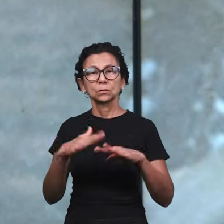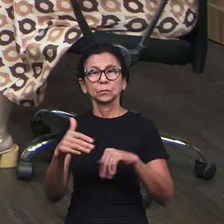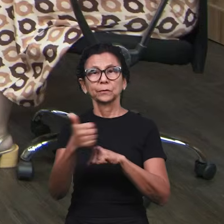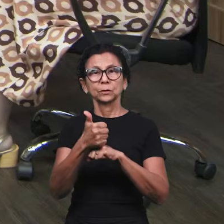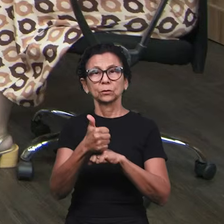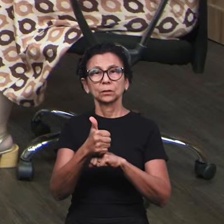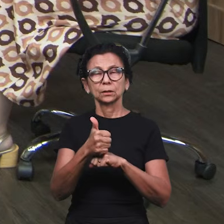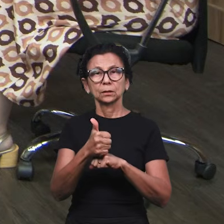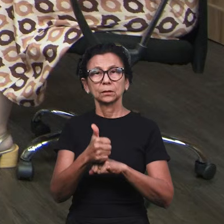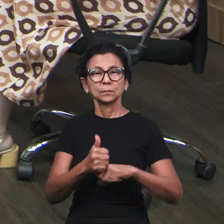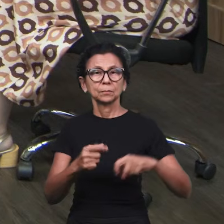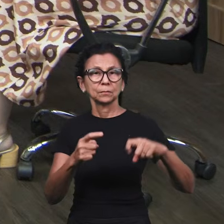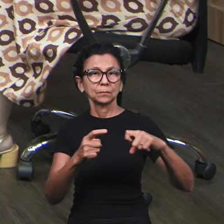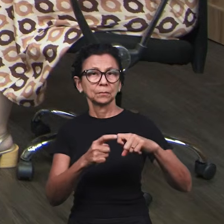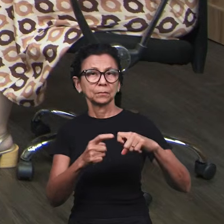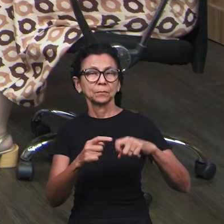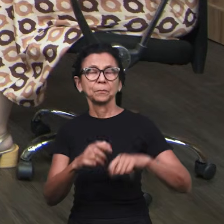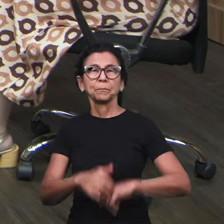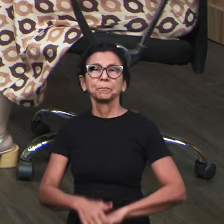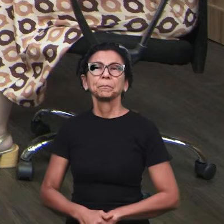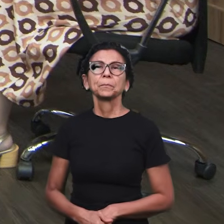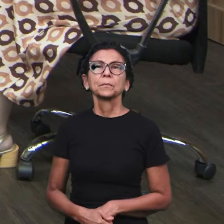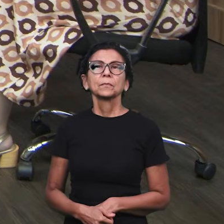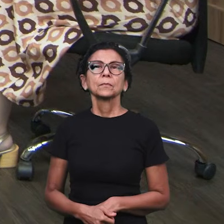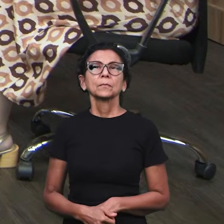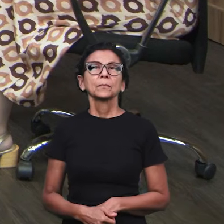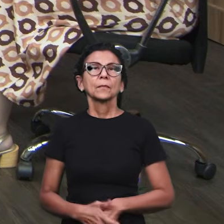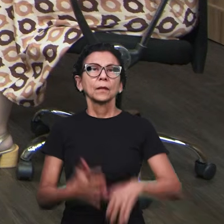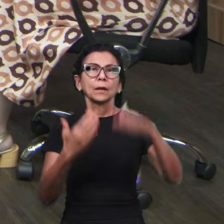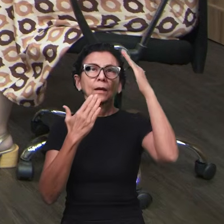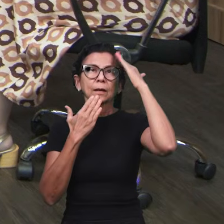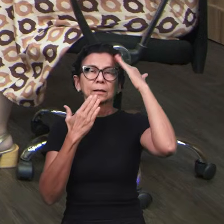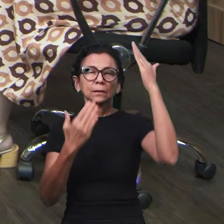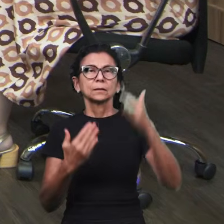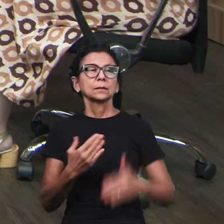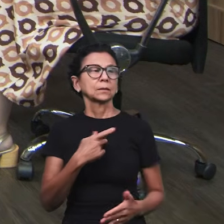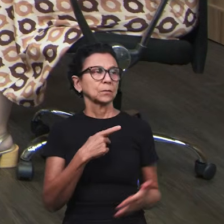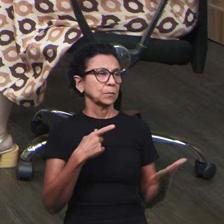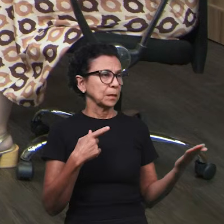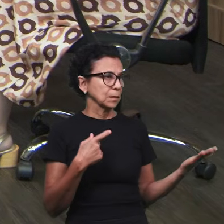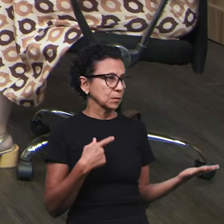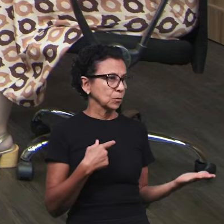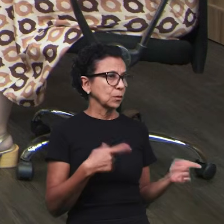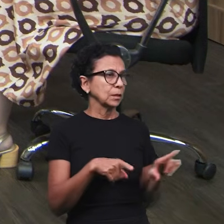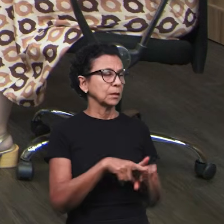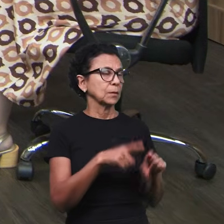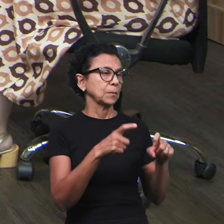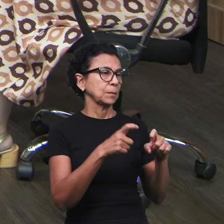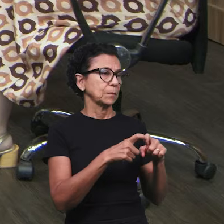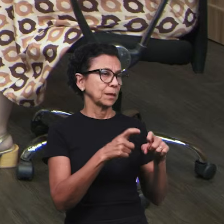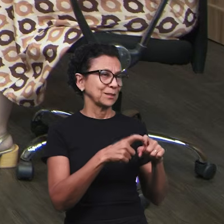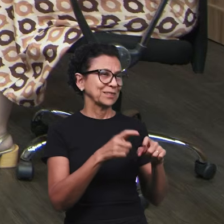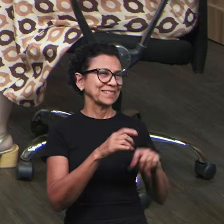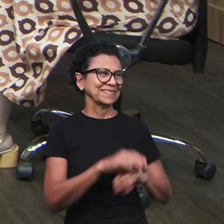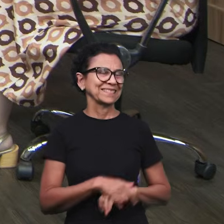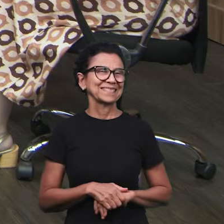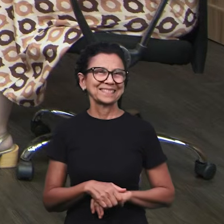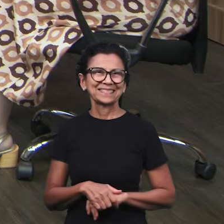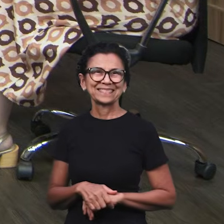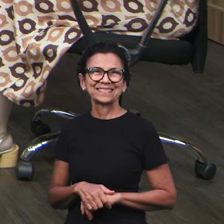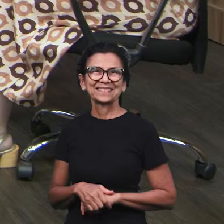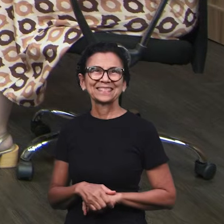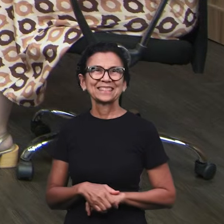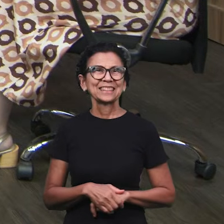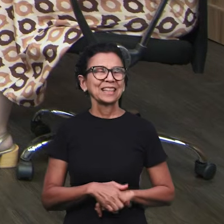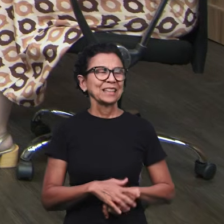medicina. Queremos agradecer aqui a participação do nosso querido pastor e médico Eduardo Rossetti. A gente